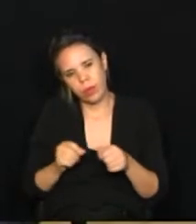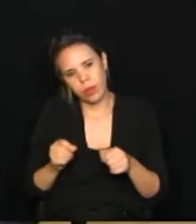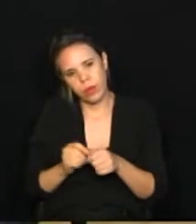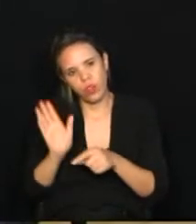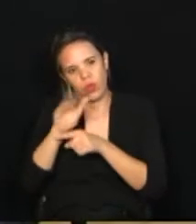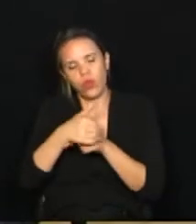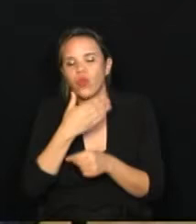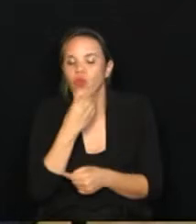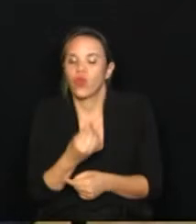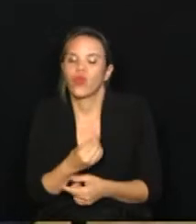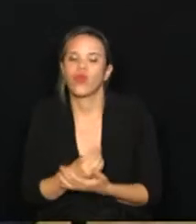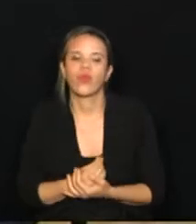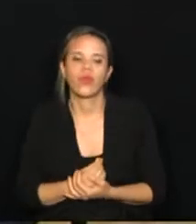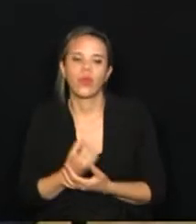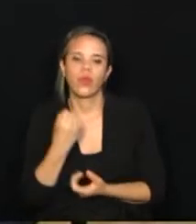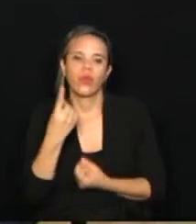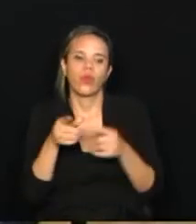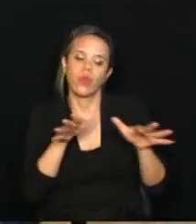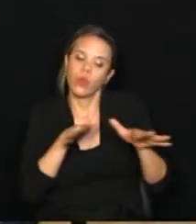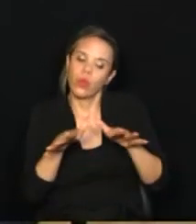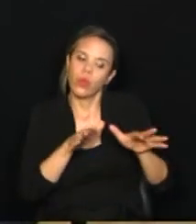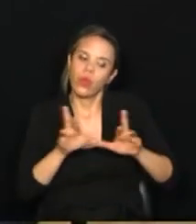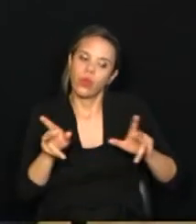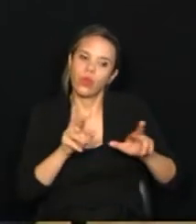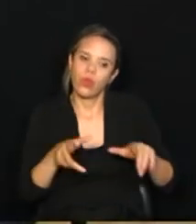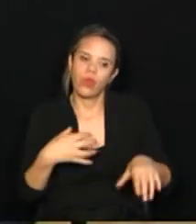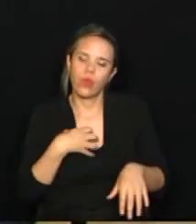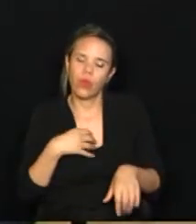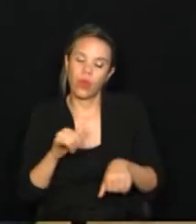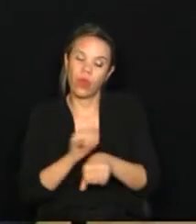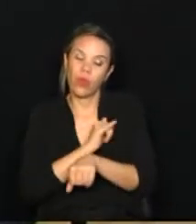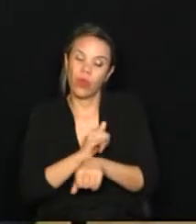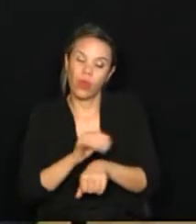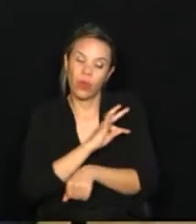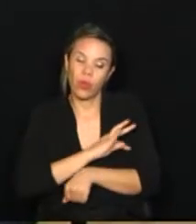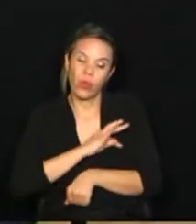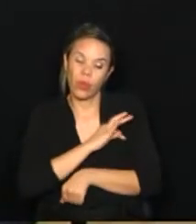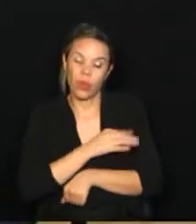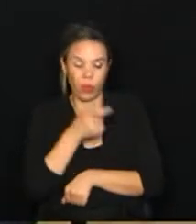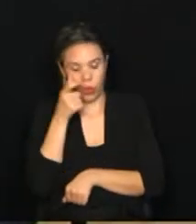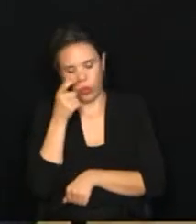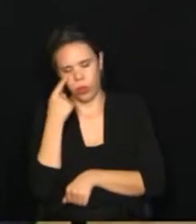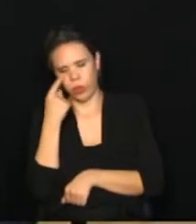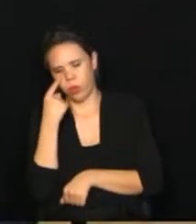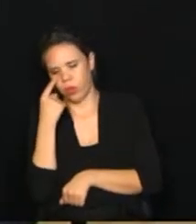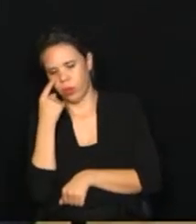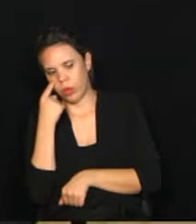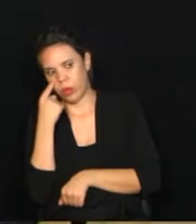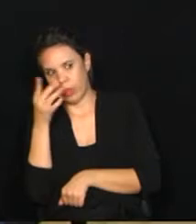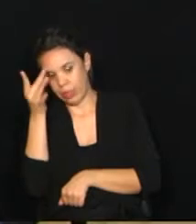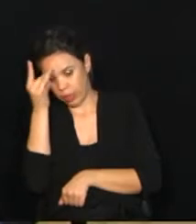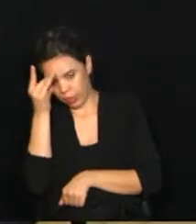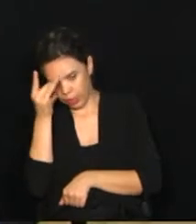basquete masculino, algum movimento, alguma tática, alguma técnica, você olha com aquele olhar tipo técnico eles estão fazendo ou